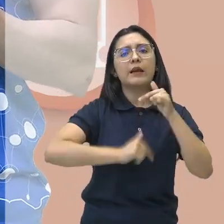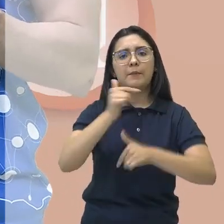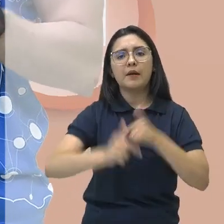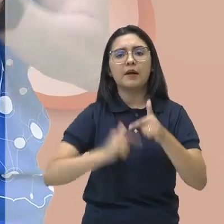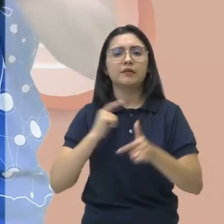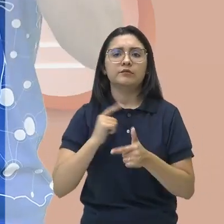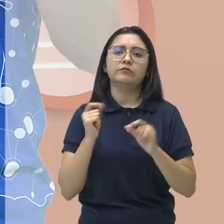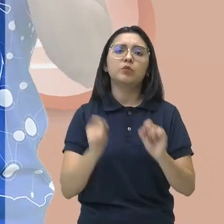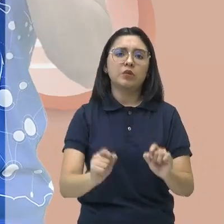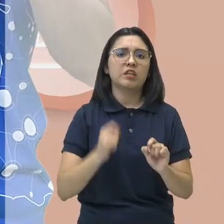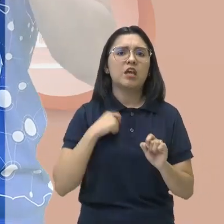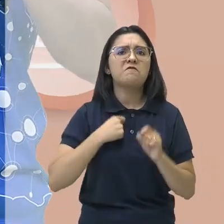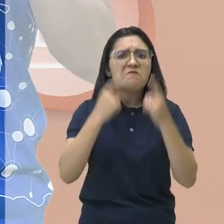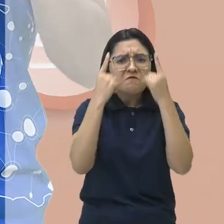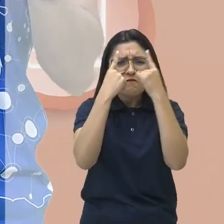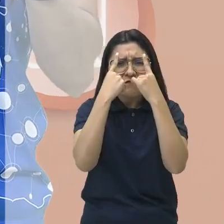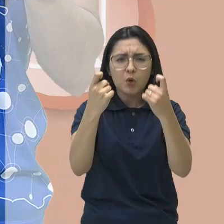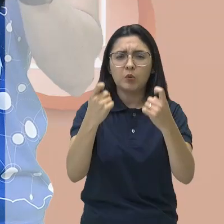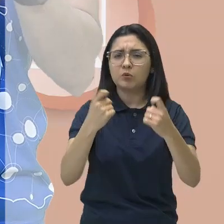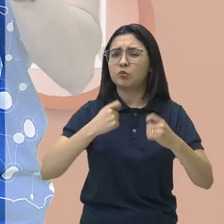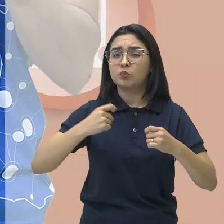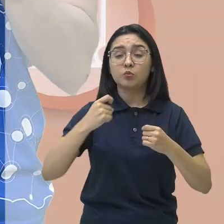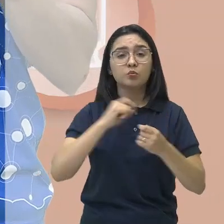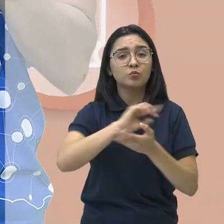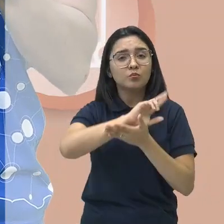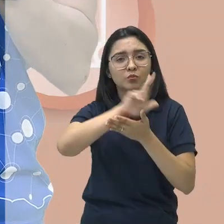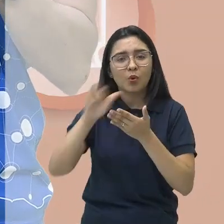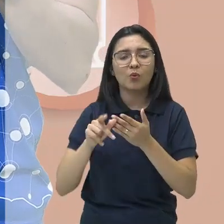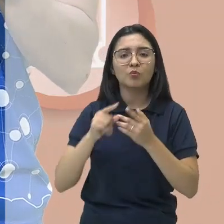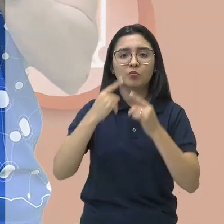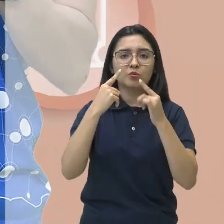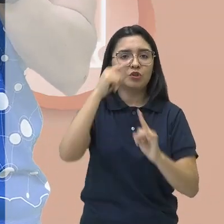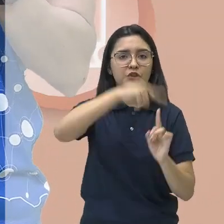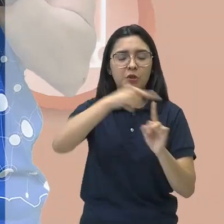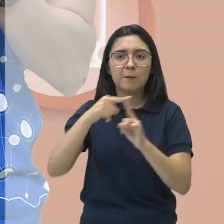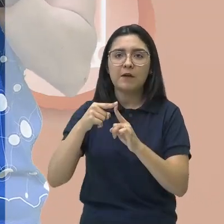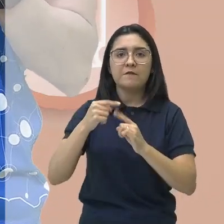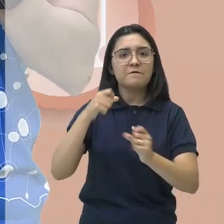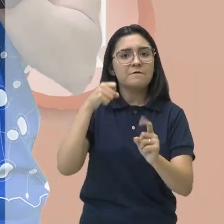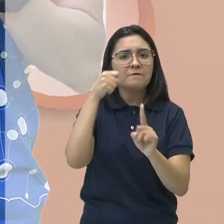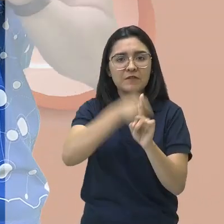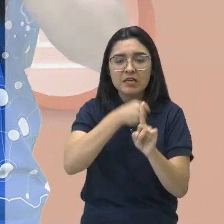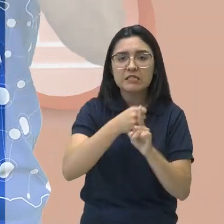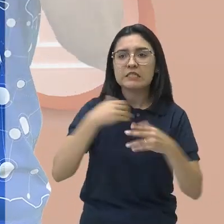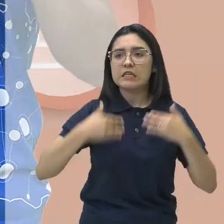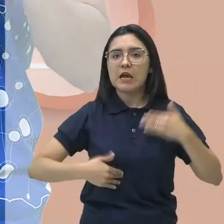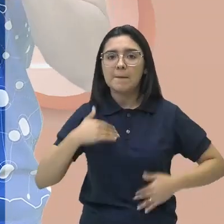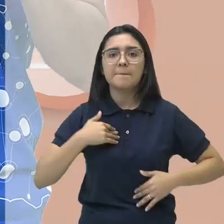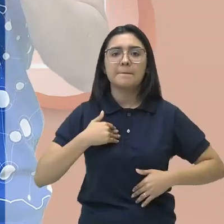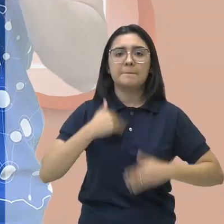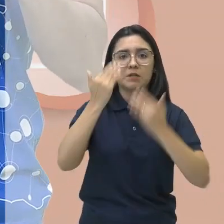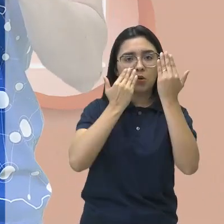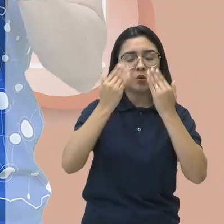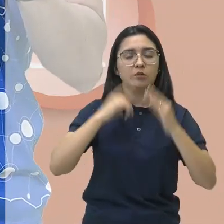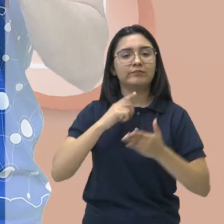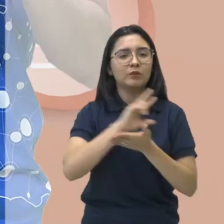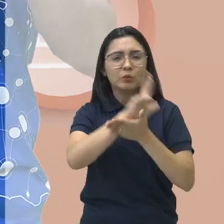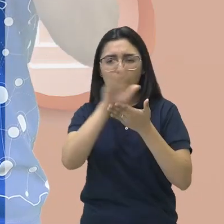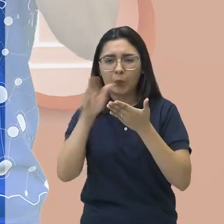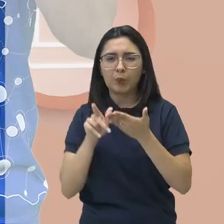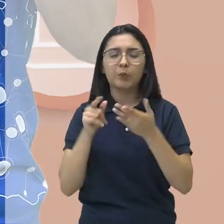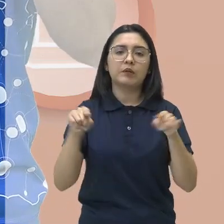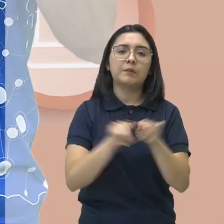formas de violência. Pense em todas as formas de violência, física, psicológica. Por todas essas formas de